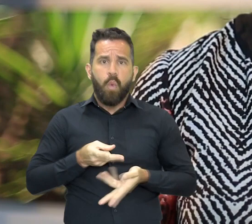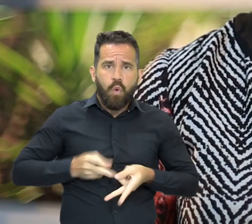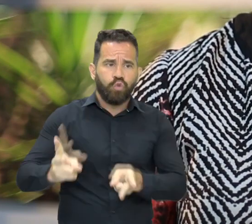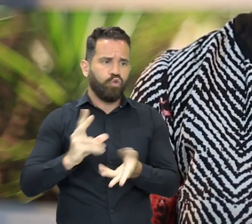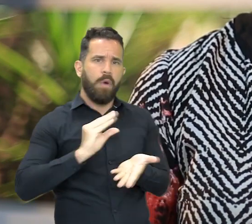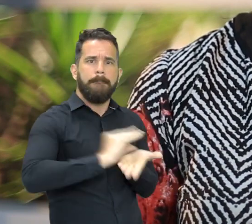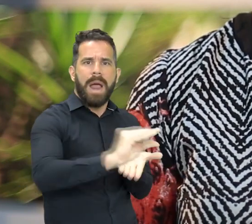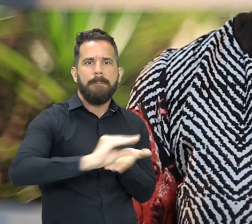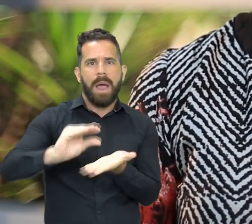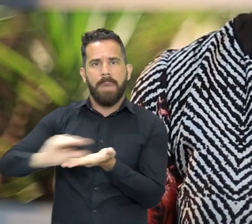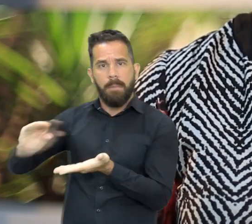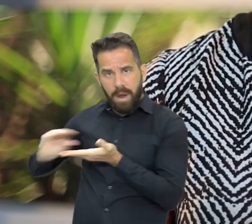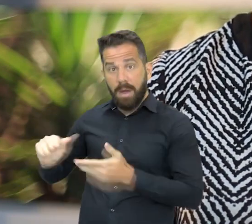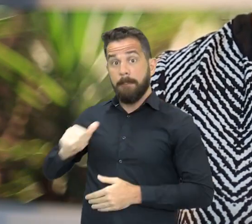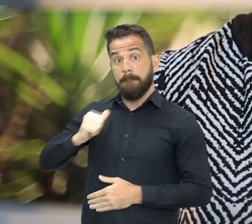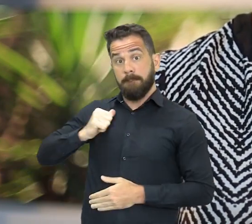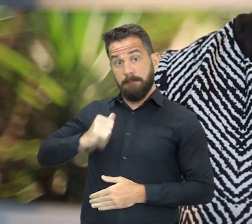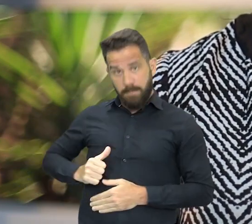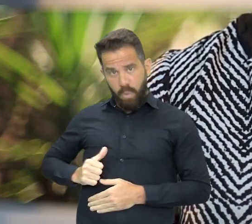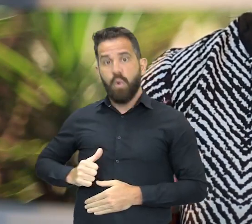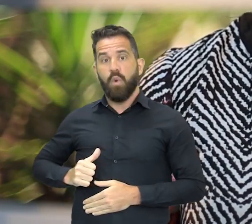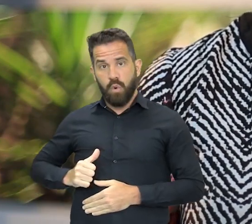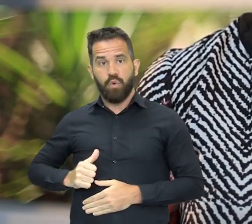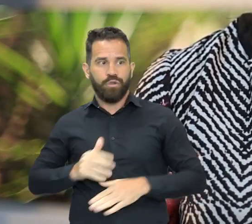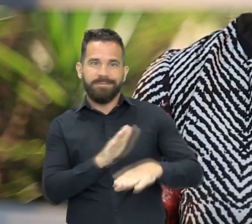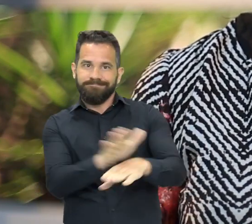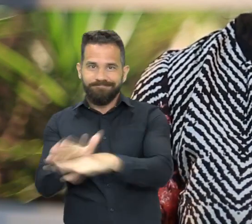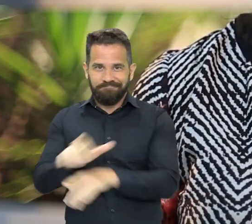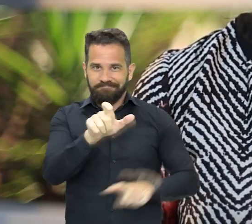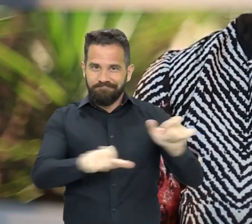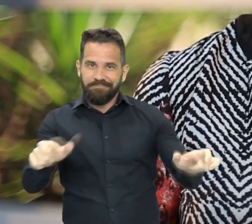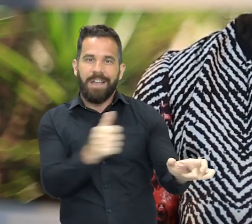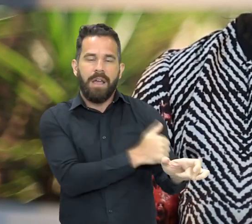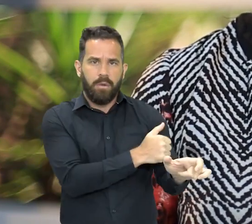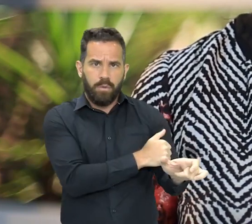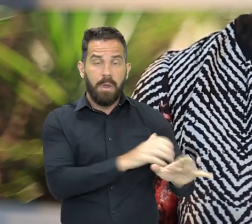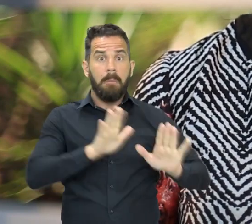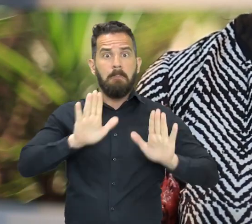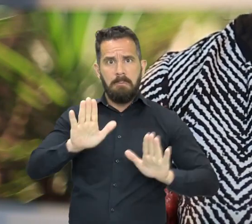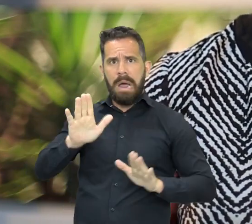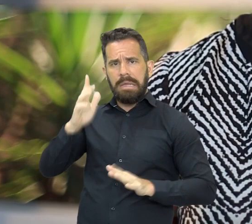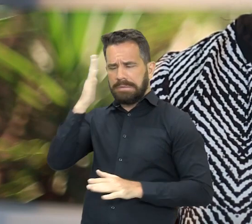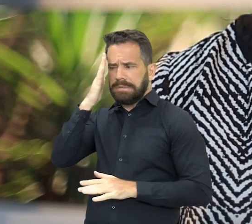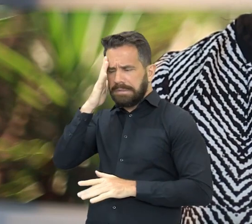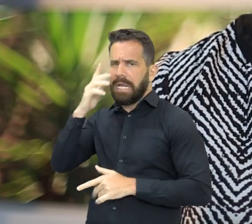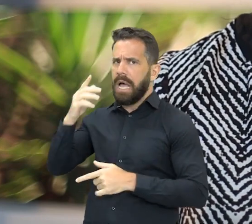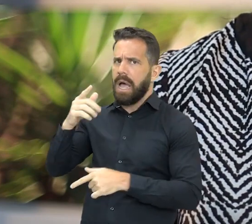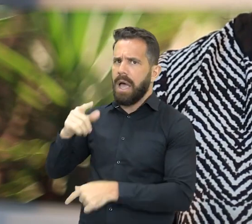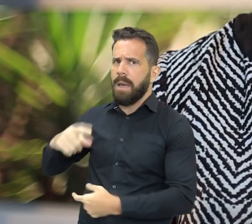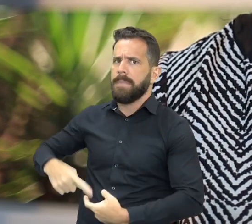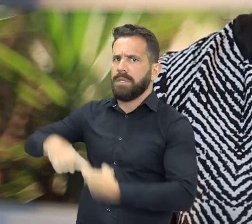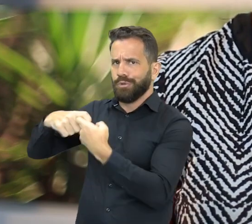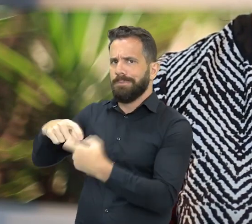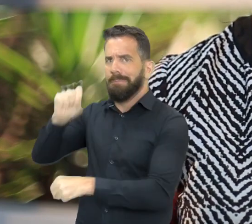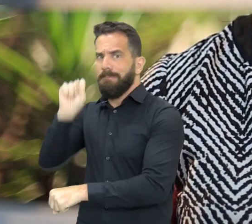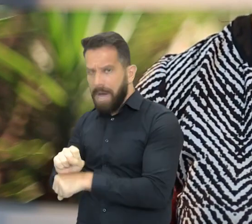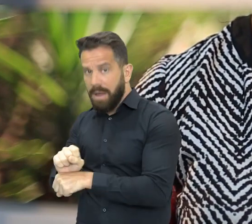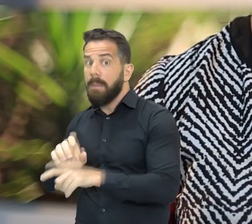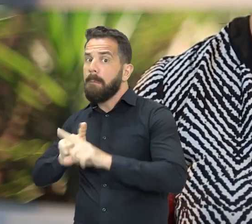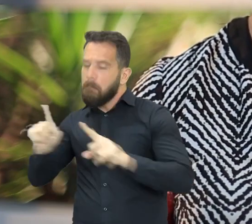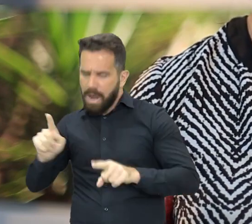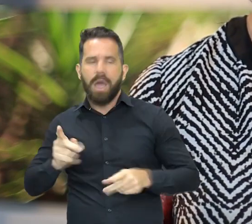a decisão de dar continuidade ao pagamento de todas as bolsas da assistência estudantil, ainda